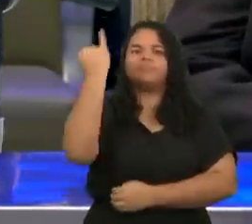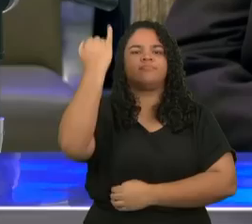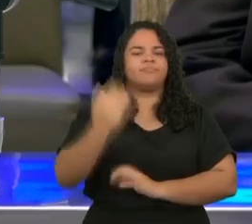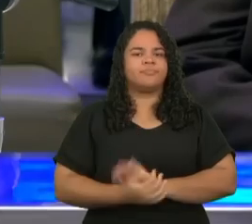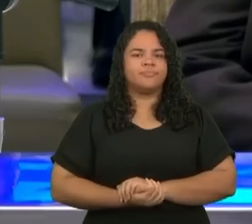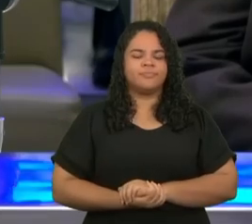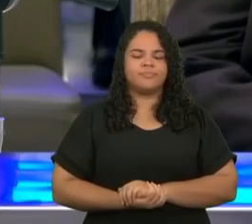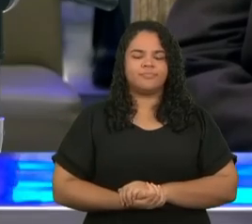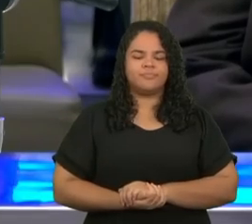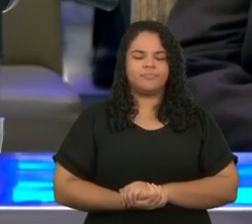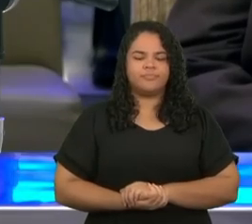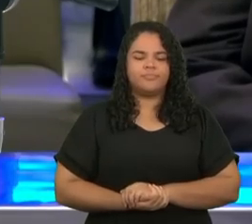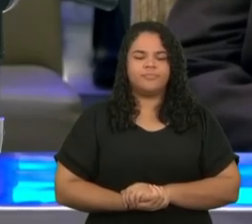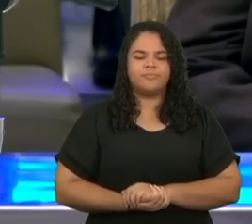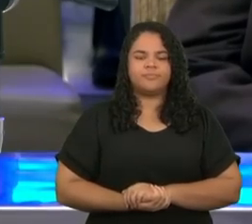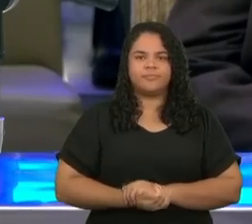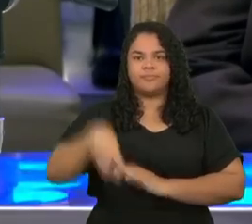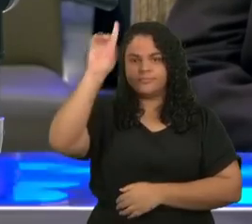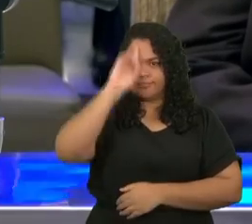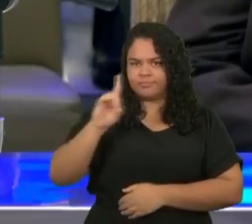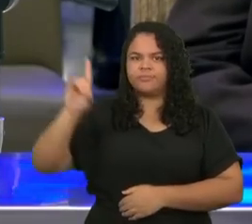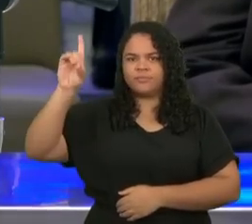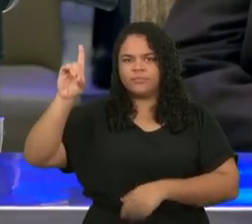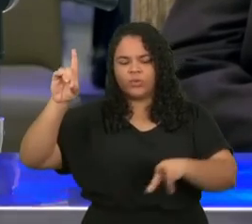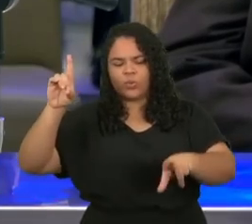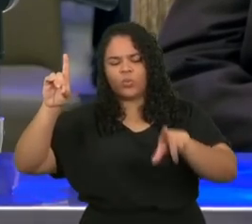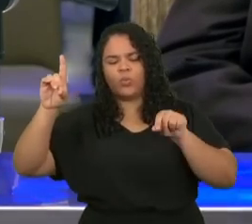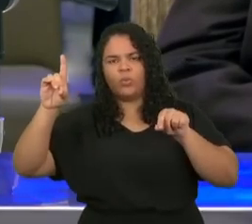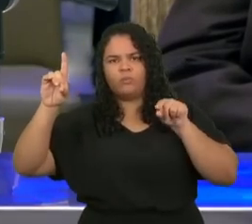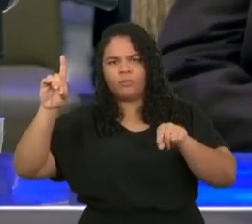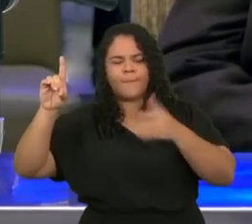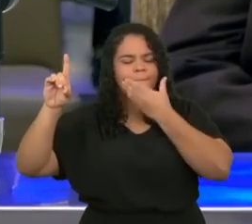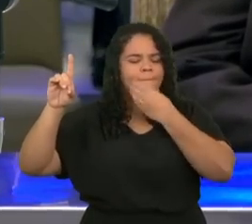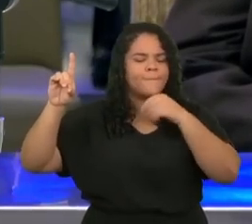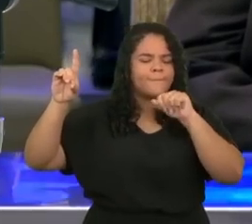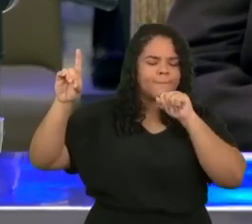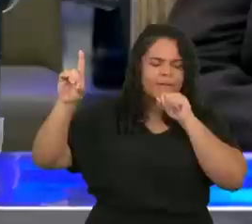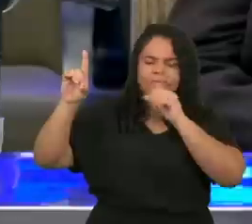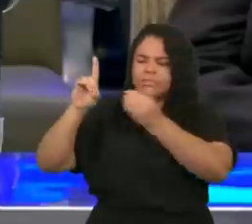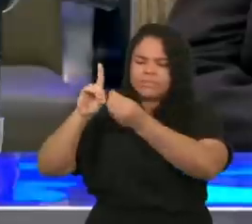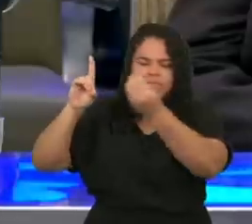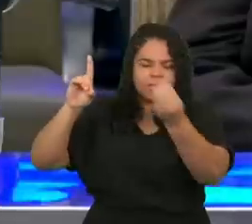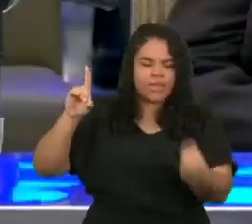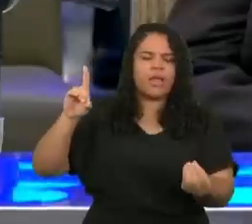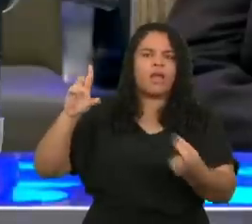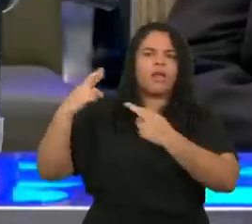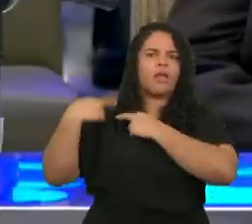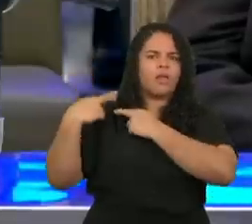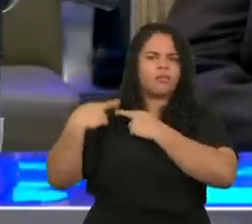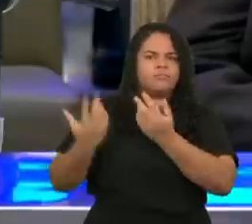que foi entregue foi instituída a milênios e ela não mudou não se pode